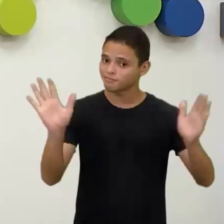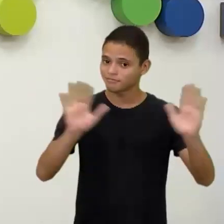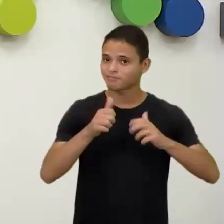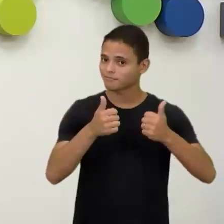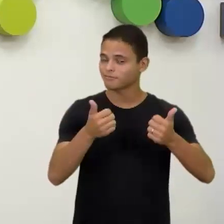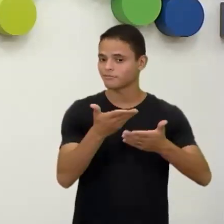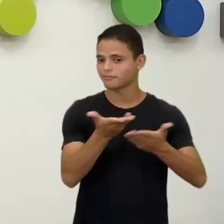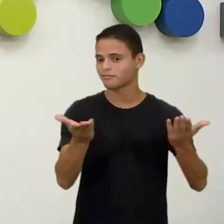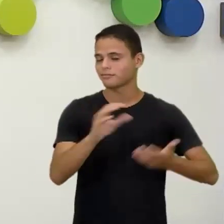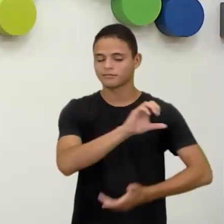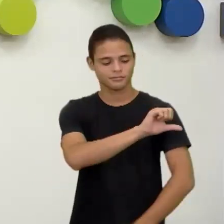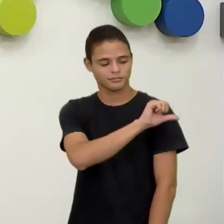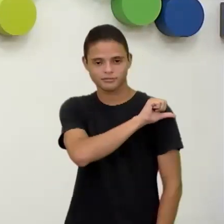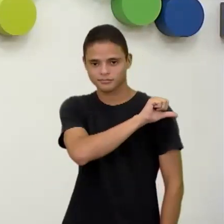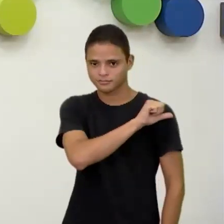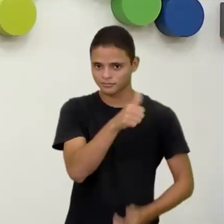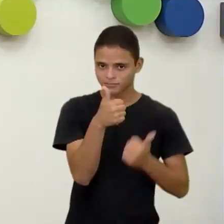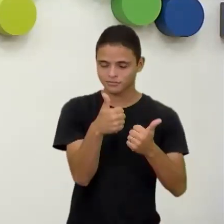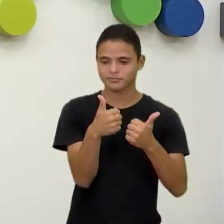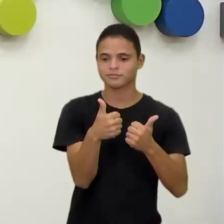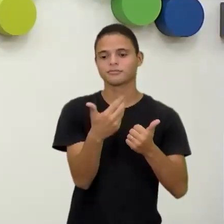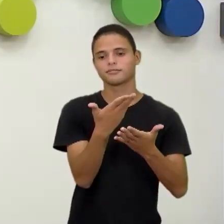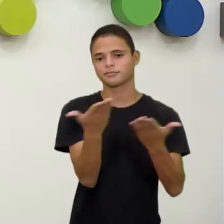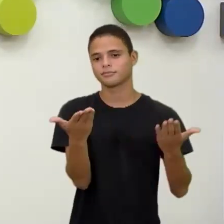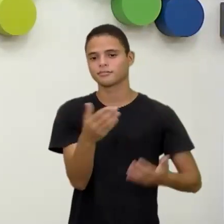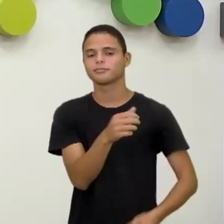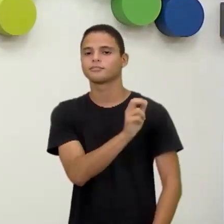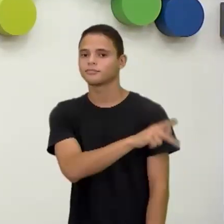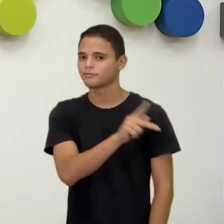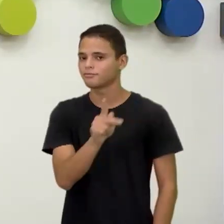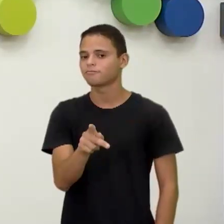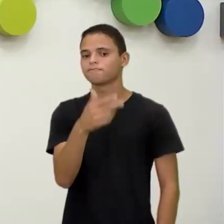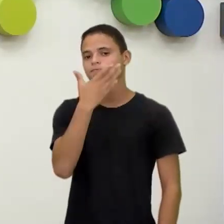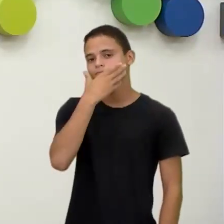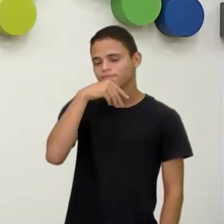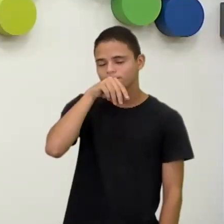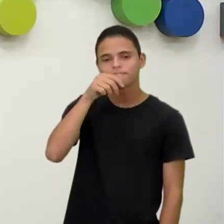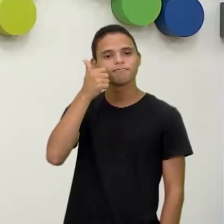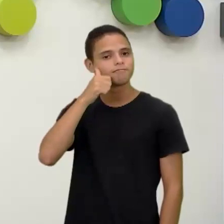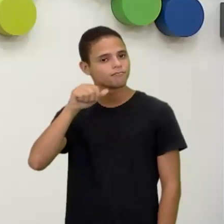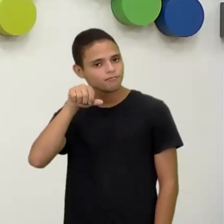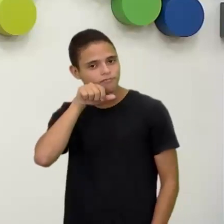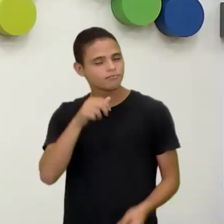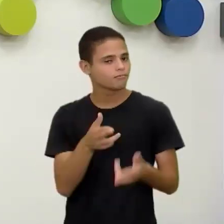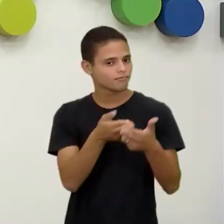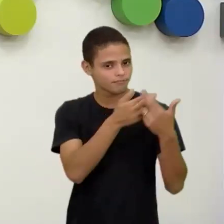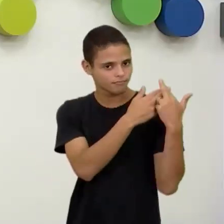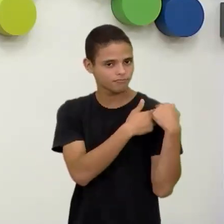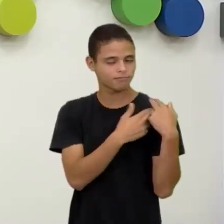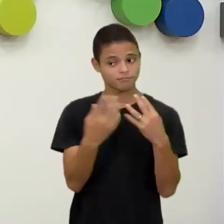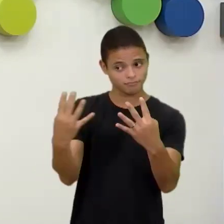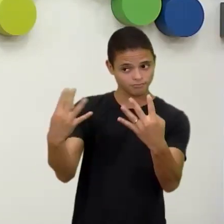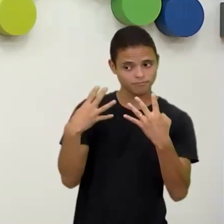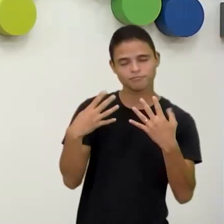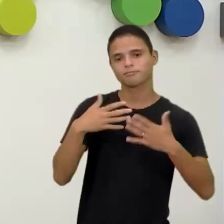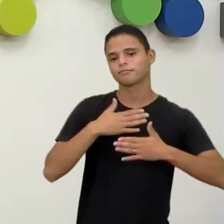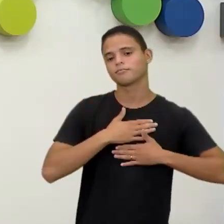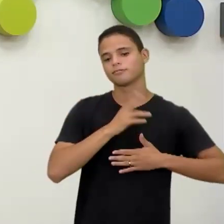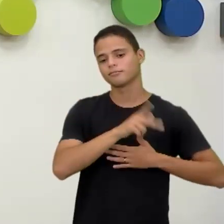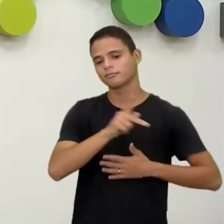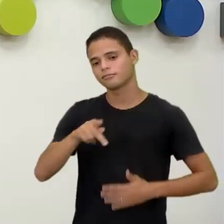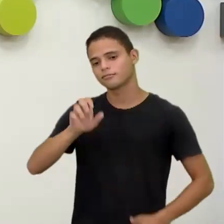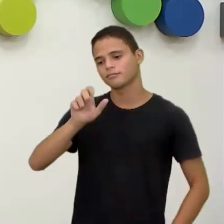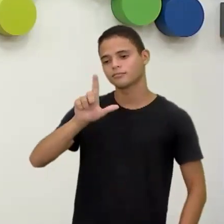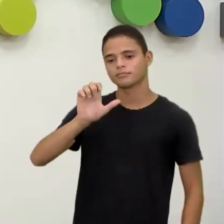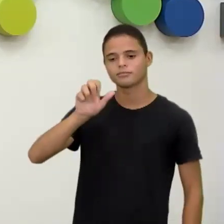Olá, aluno do 9º ano, tudo bem? Professores e pais que talvez estejam assistindo também. Sou a professora Elaine, vou